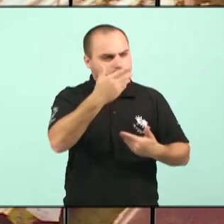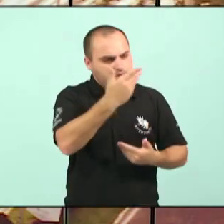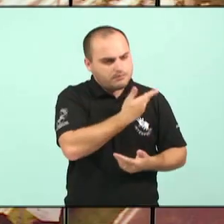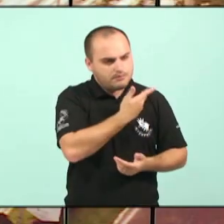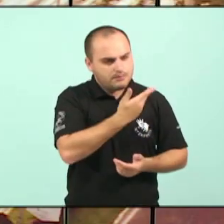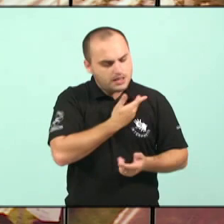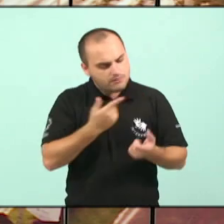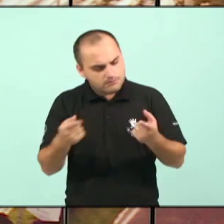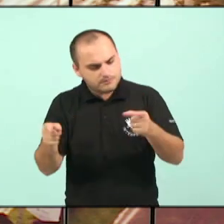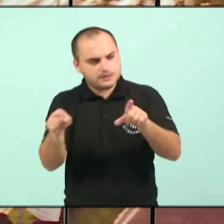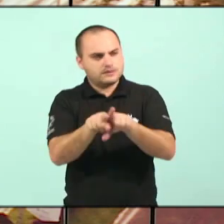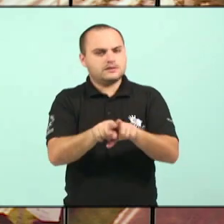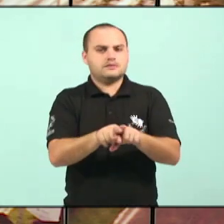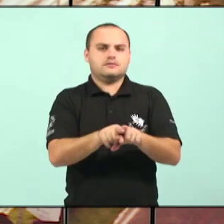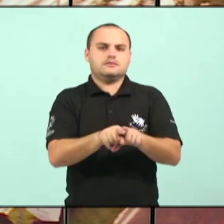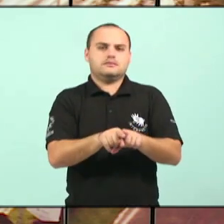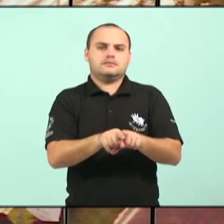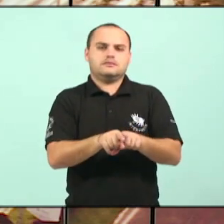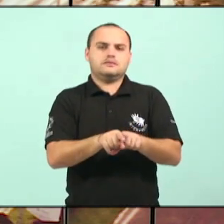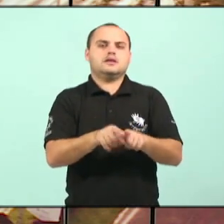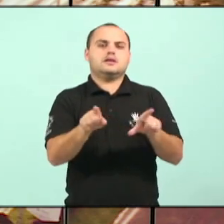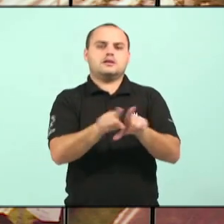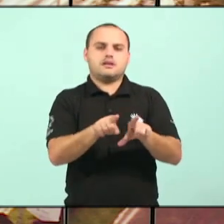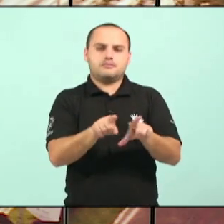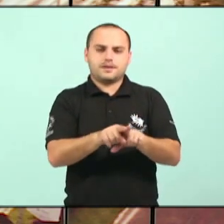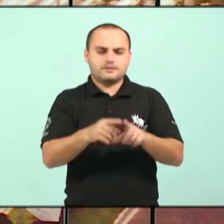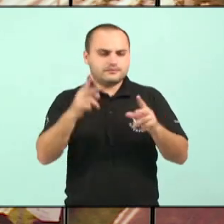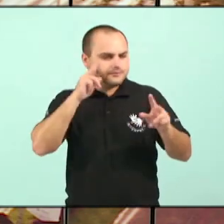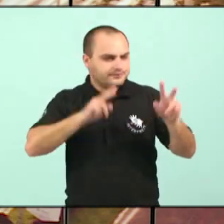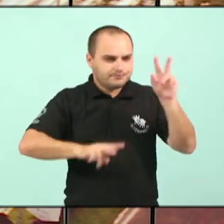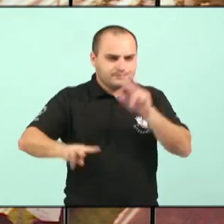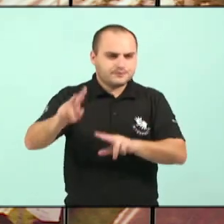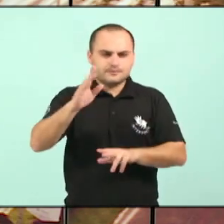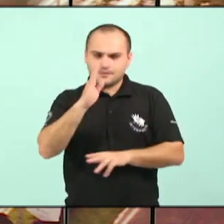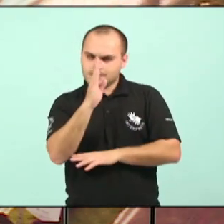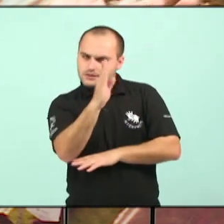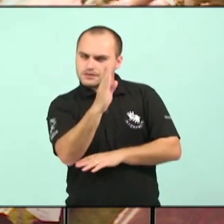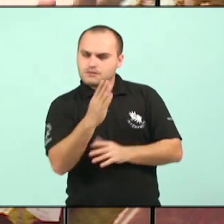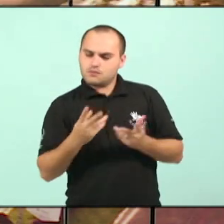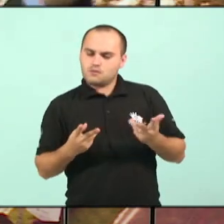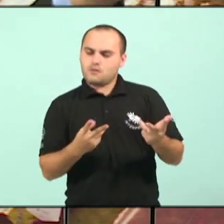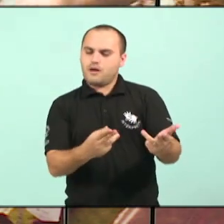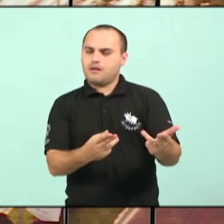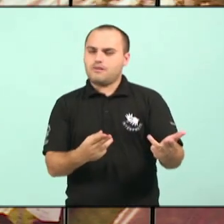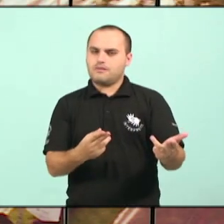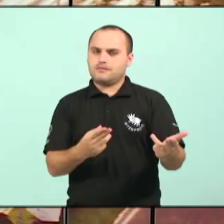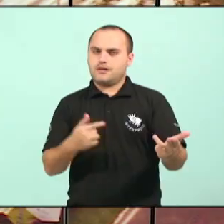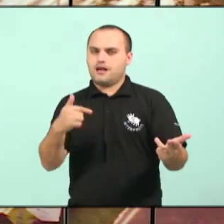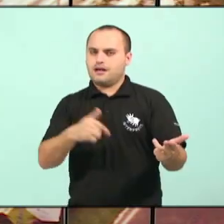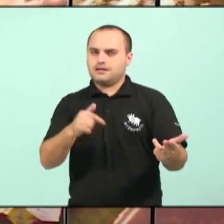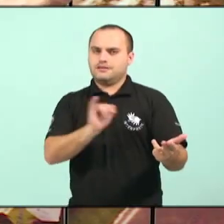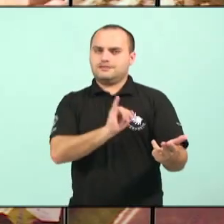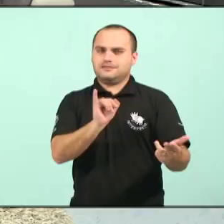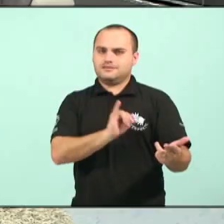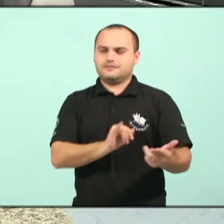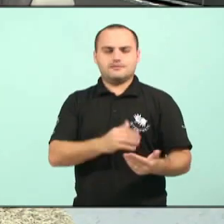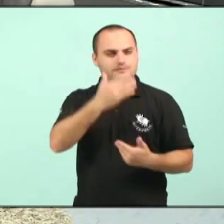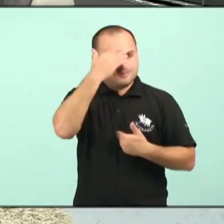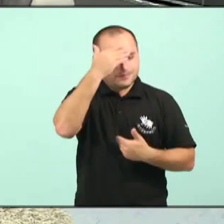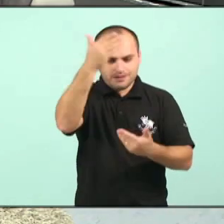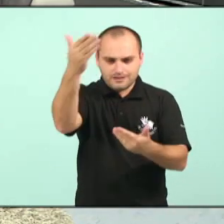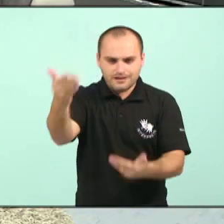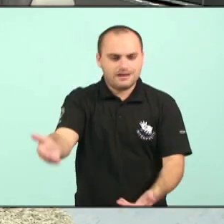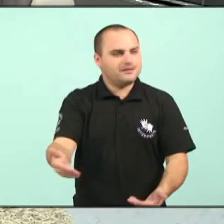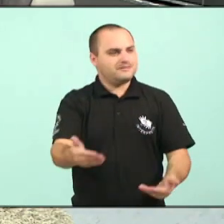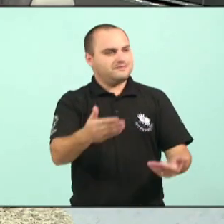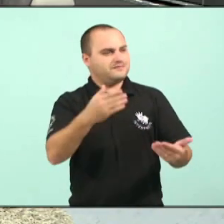nossos parceiros, e assim, olhando numa direção comum pelo melhor da gente, da nossa região. Obrigado ao senhor,